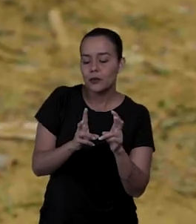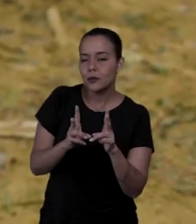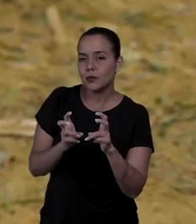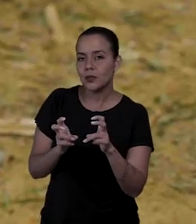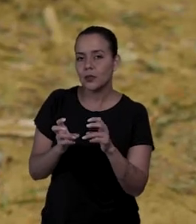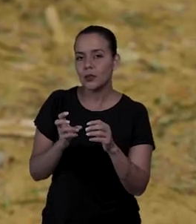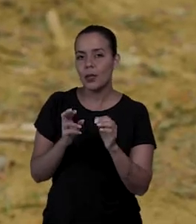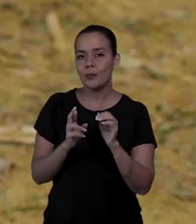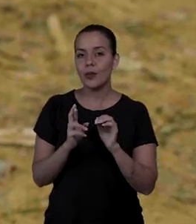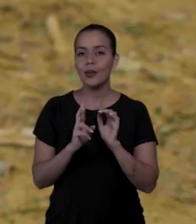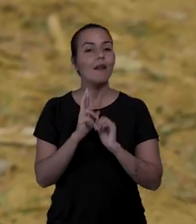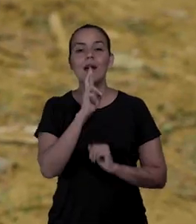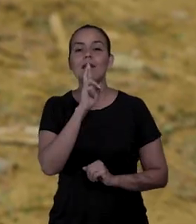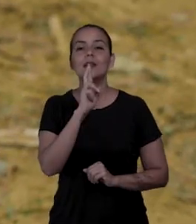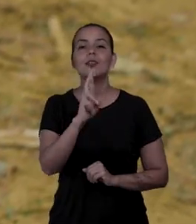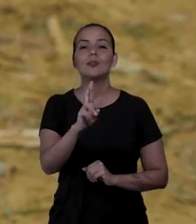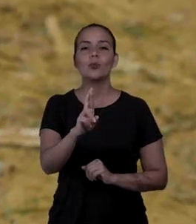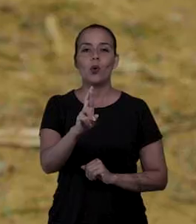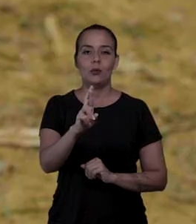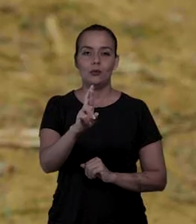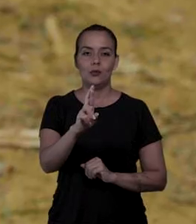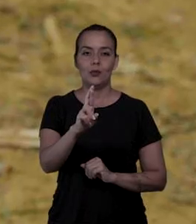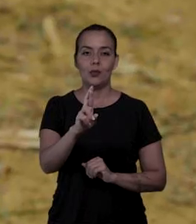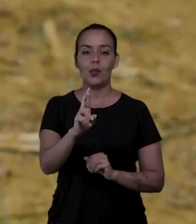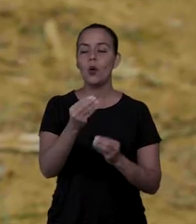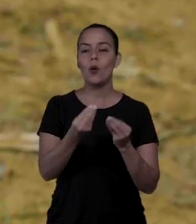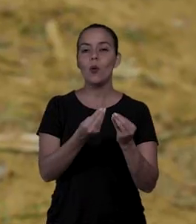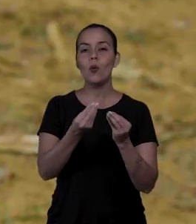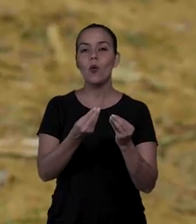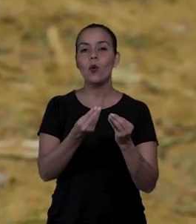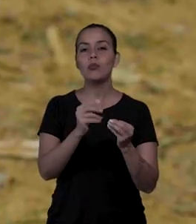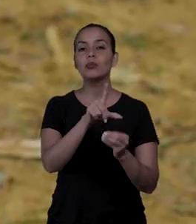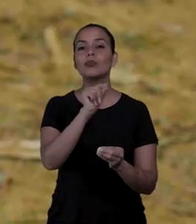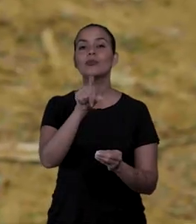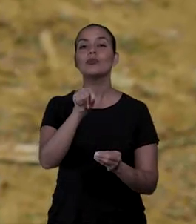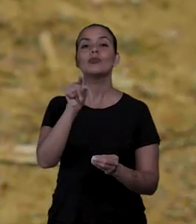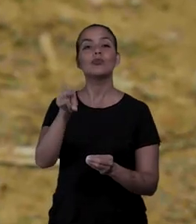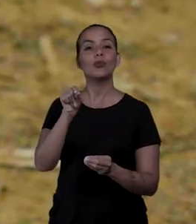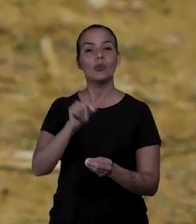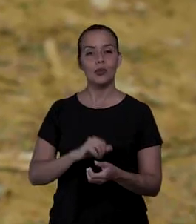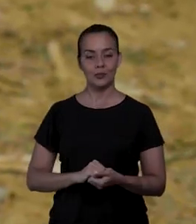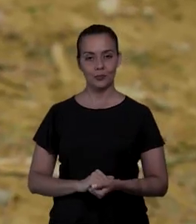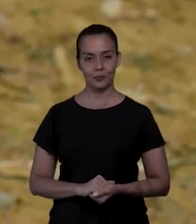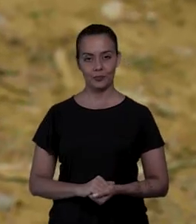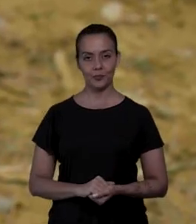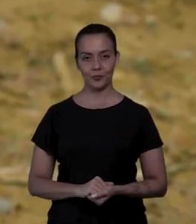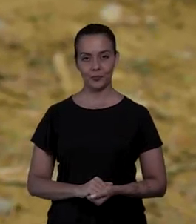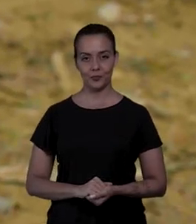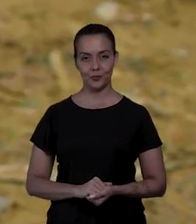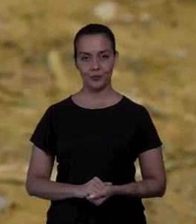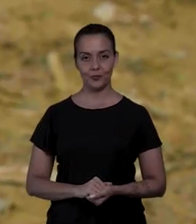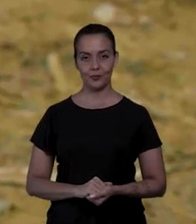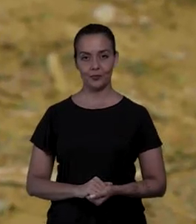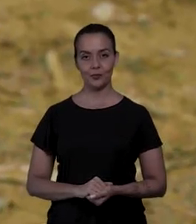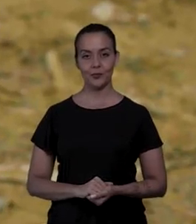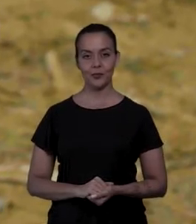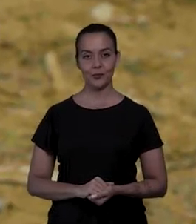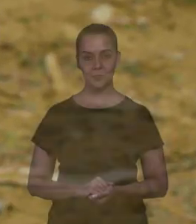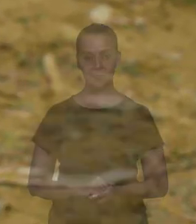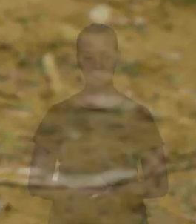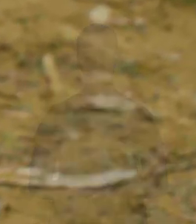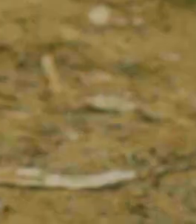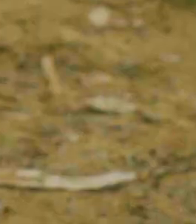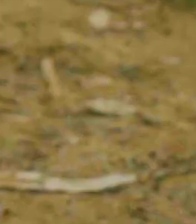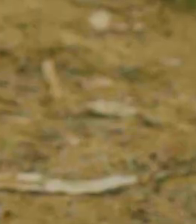entendeu? Vista até os perceber joelhos, a jovem está sobre um o pedaço de tronco resultado das cortado. suas escolhas. Em uma bolsa de tecido, pedagogia